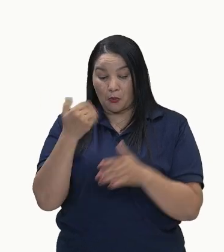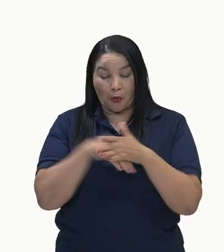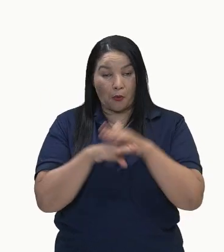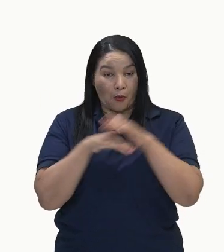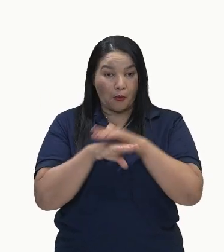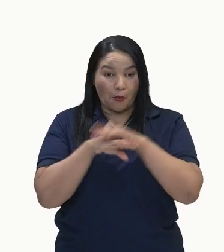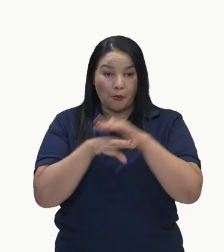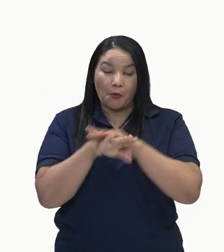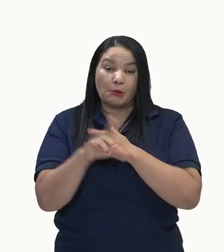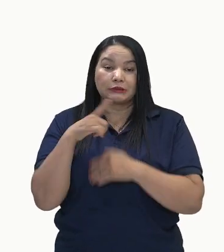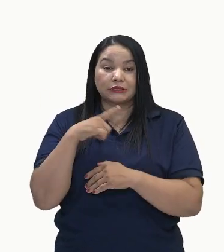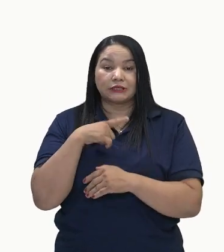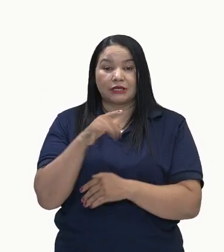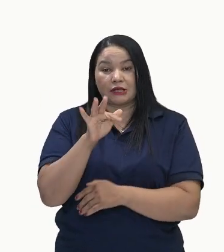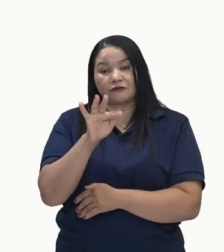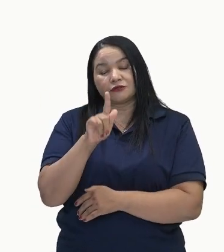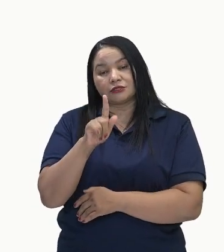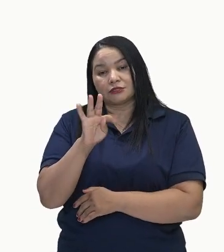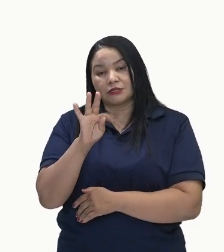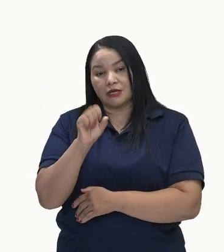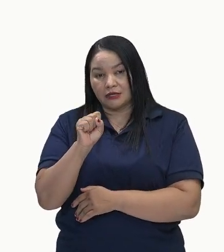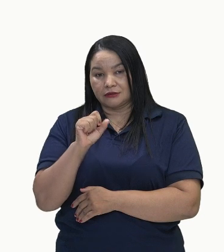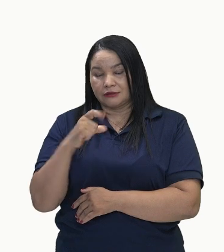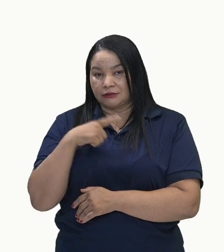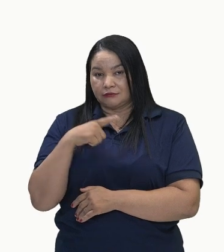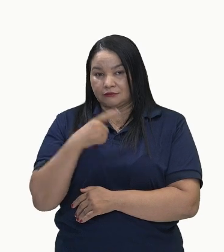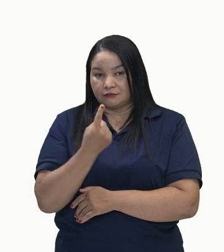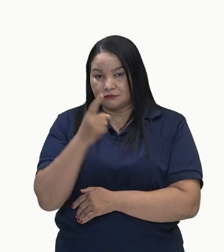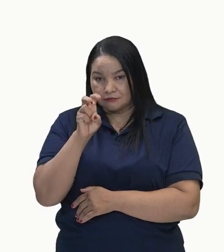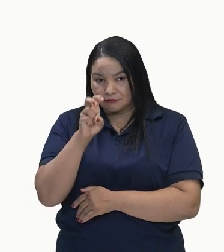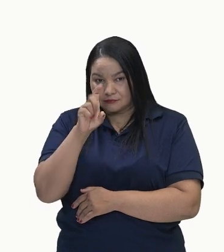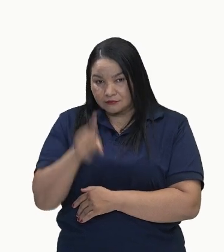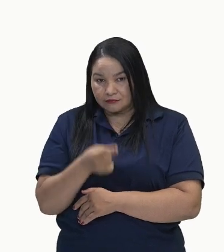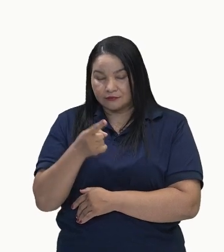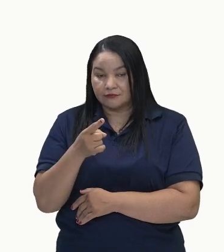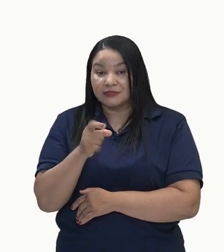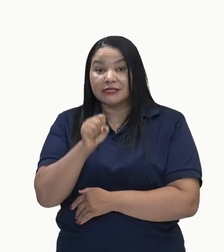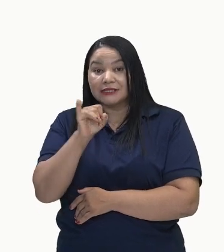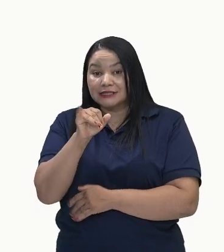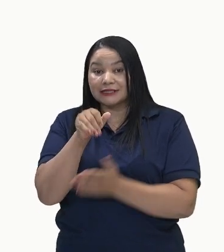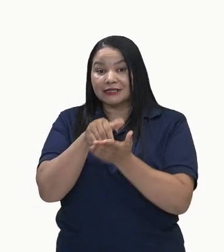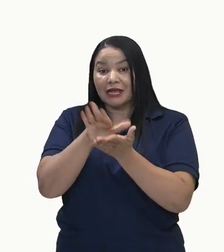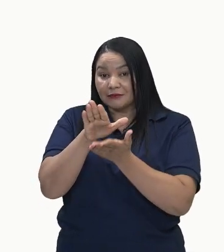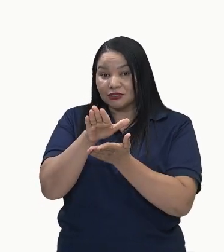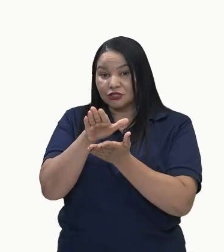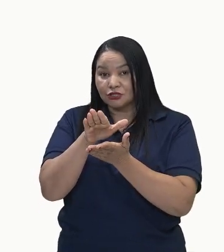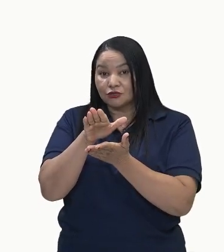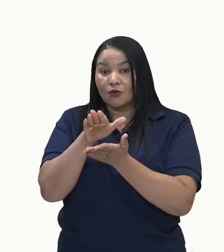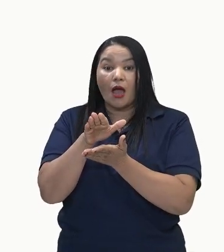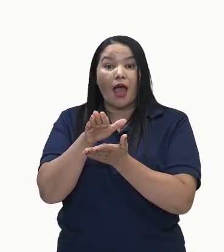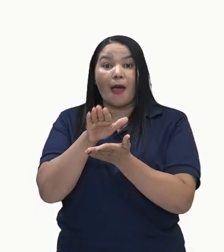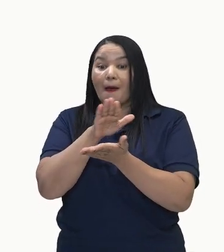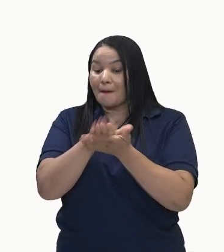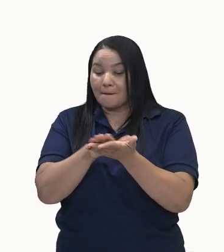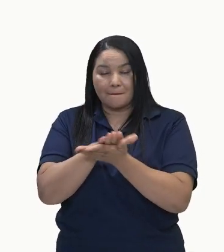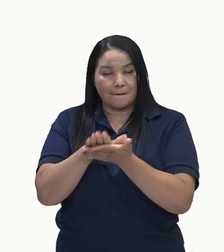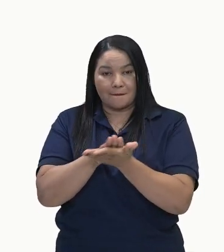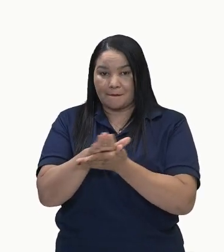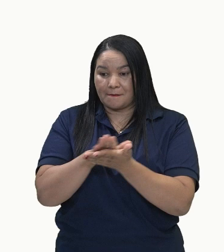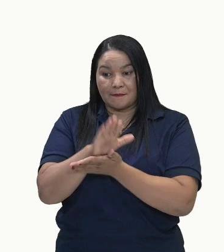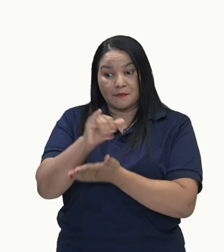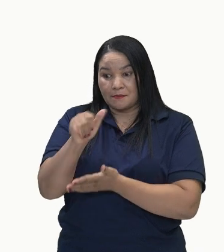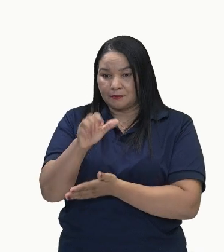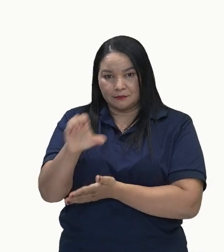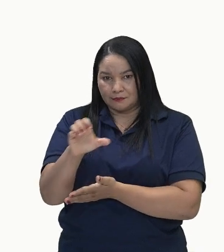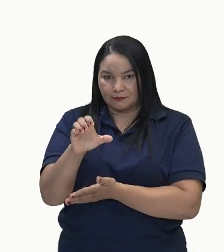tem R$15 mil. E ele foi demitido, mas olha aqui, ó, sem justa causa.